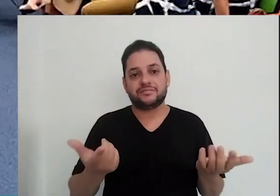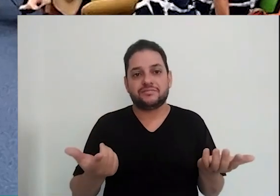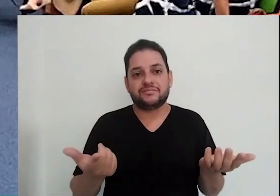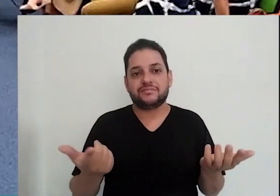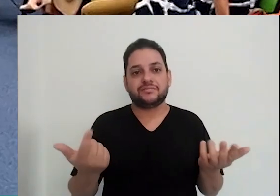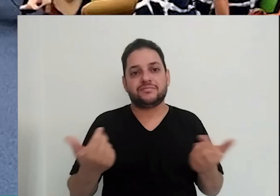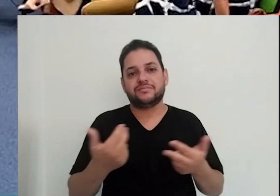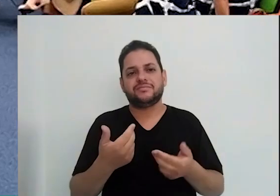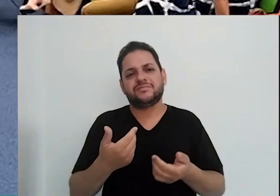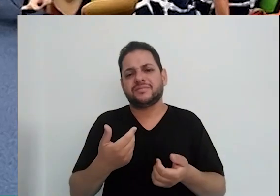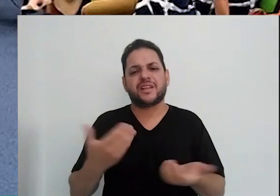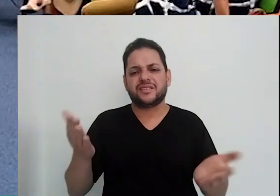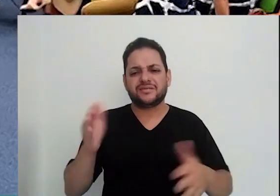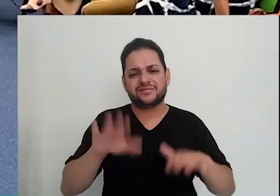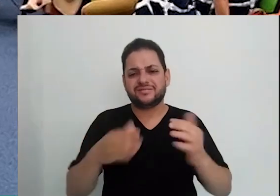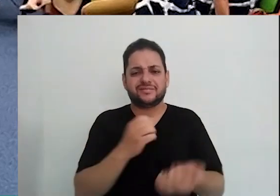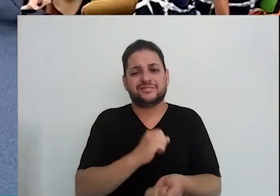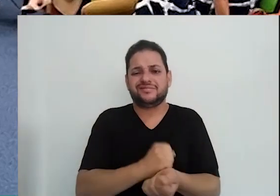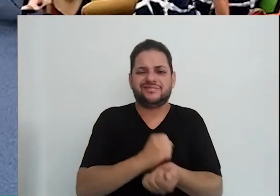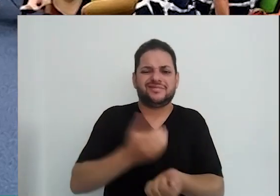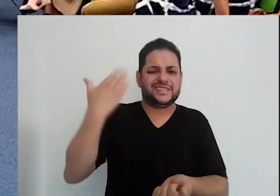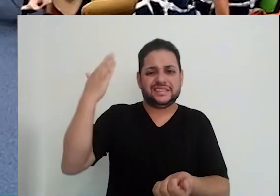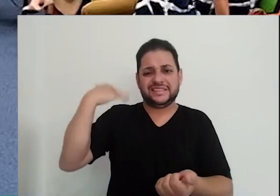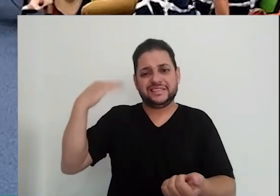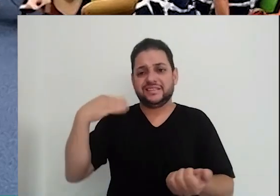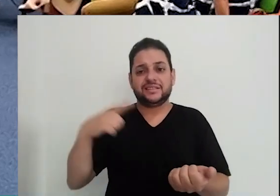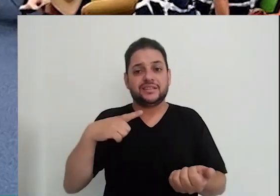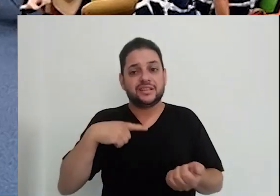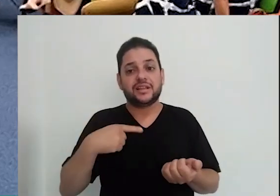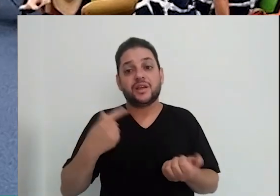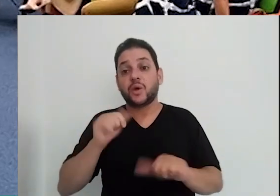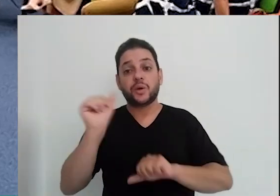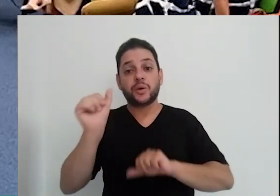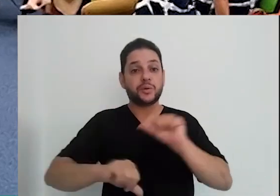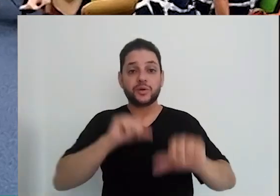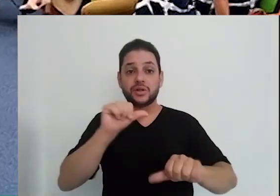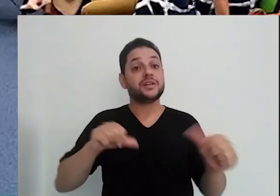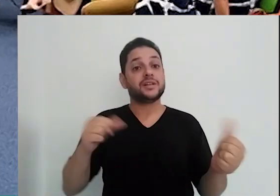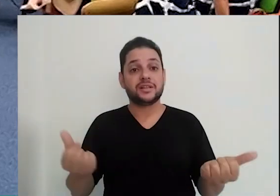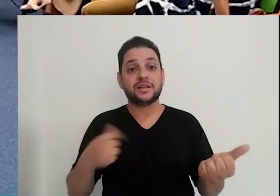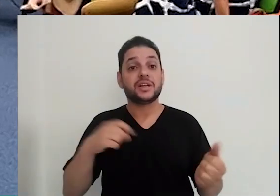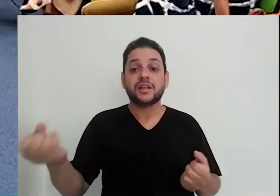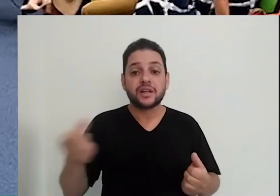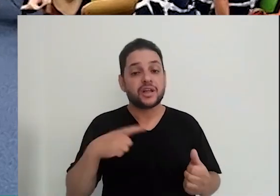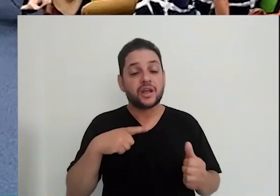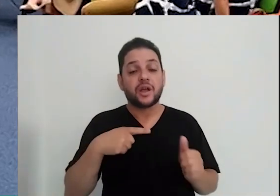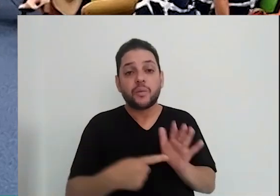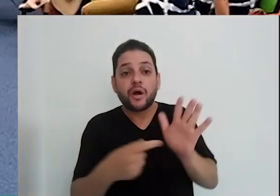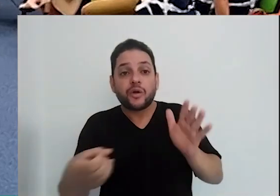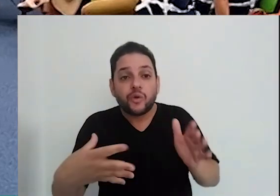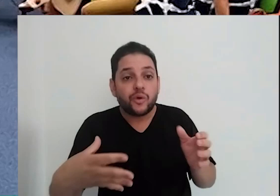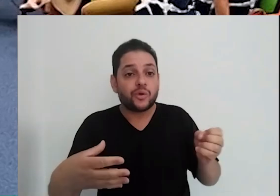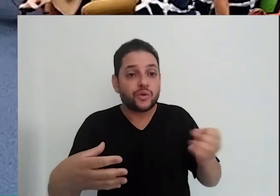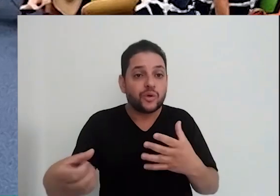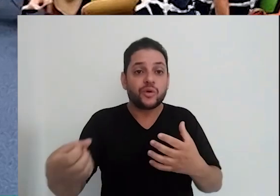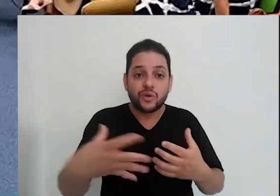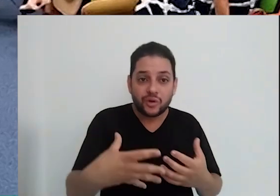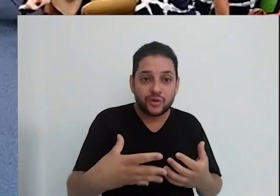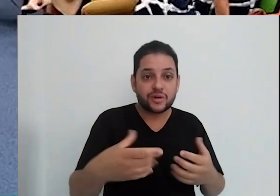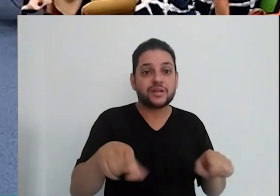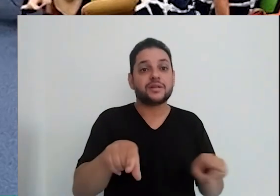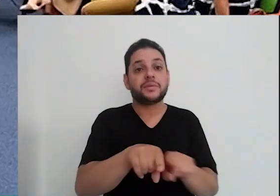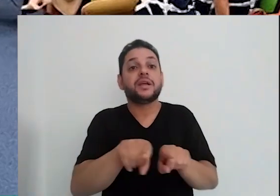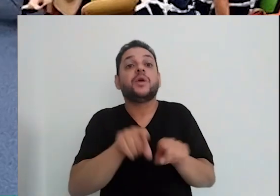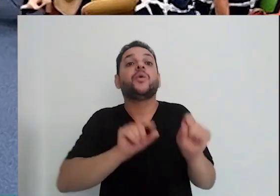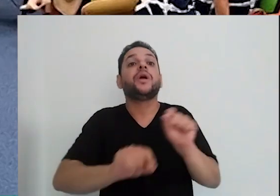vícios né antigos que não tem mais cabimento trazer novidade frescor mas ao mesmo tempo sem perder